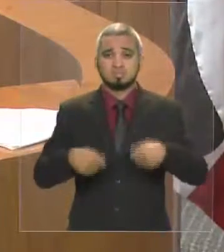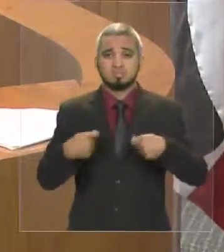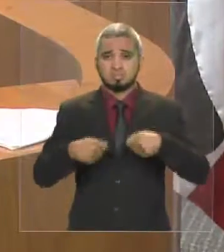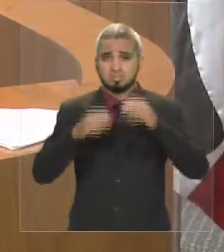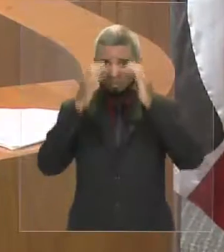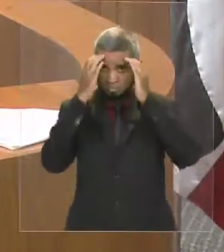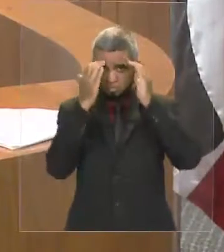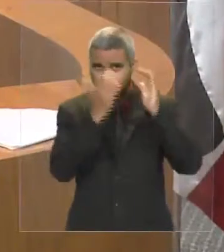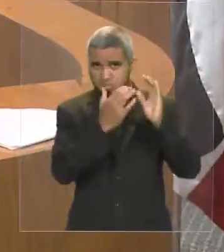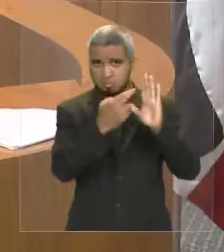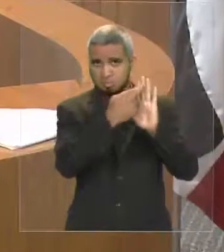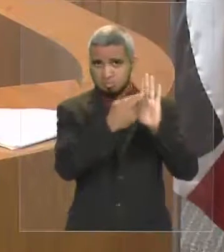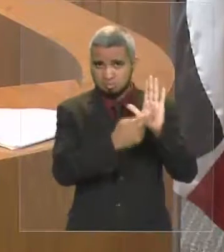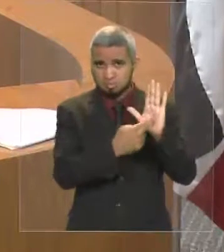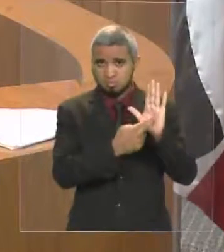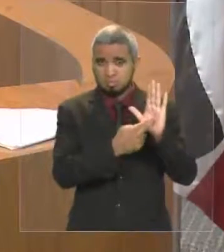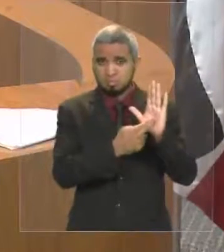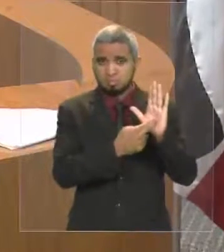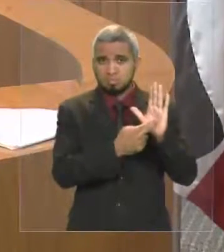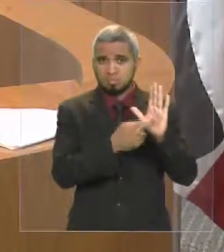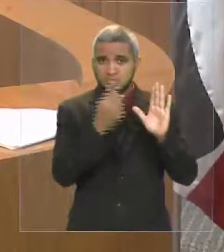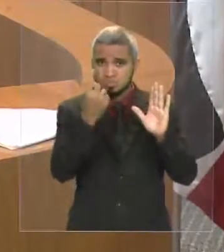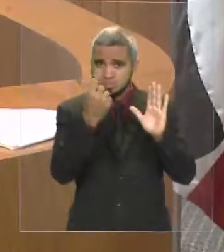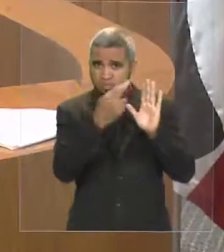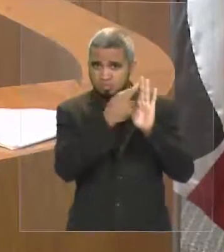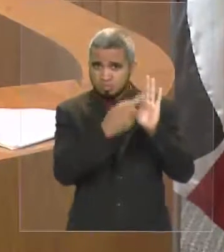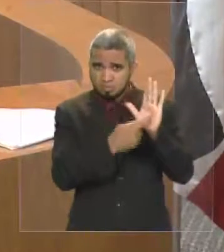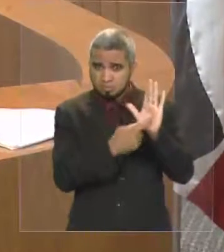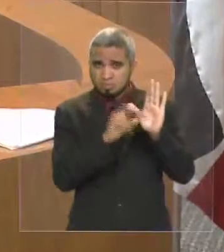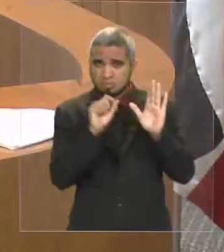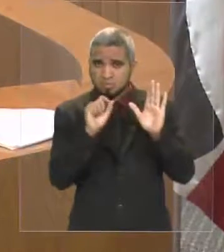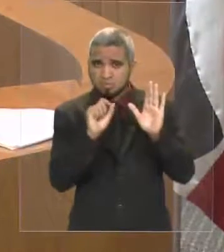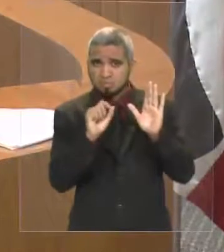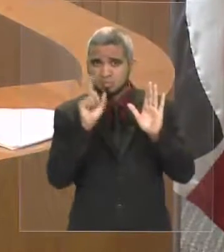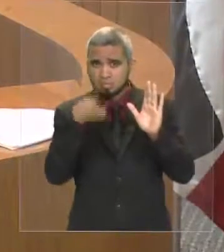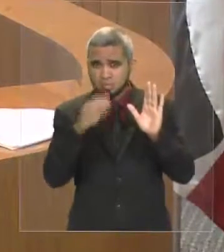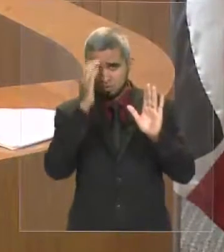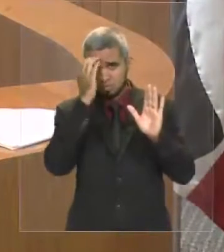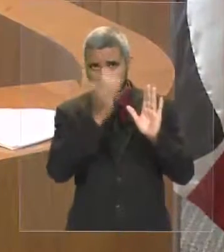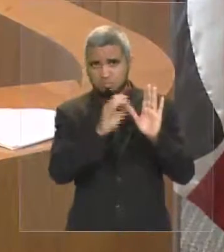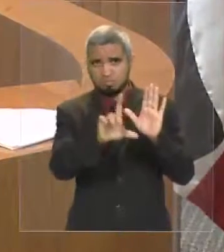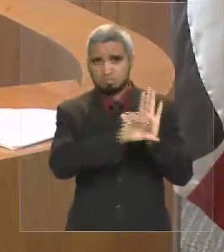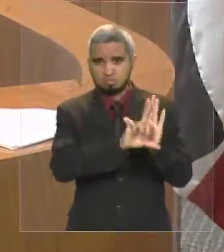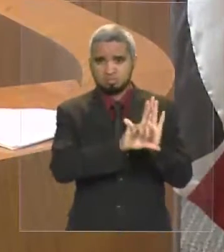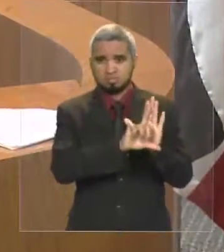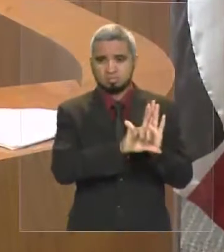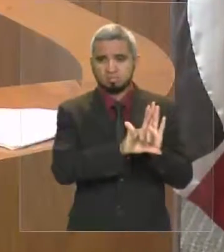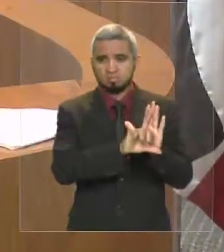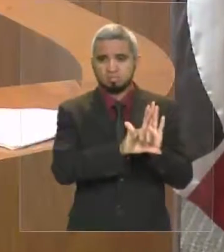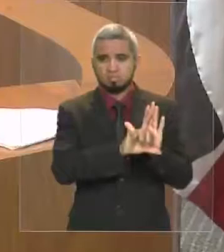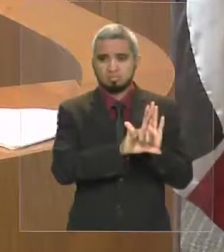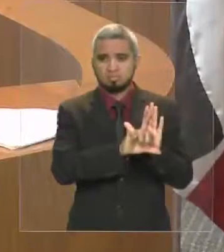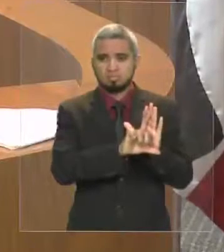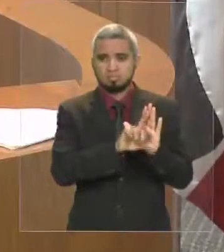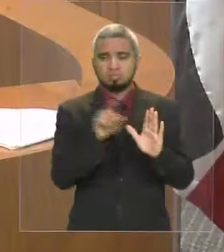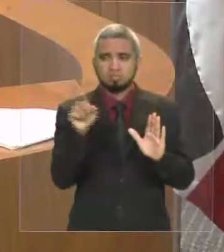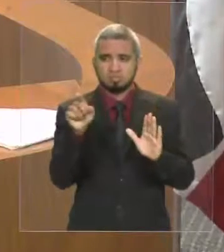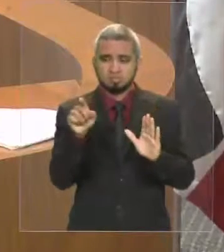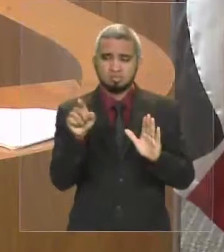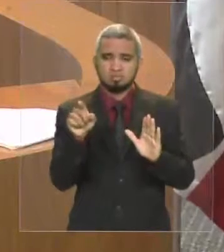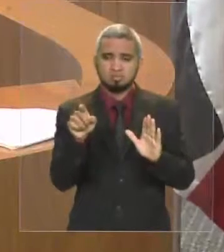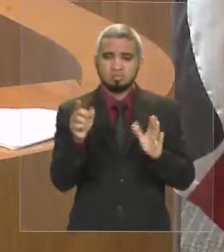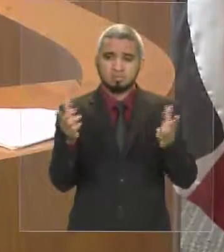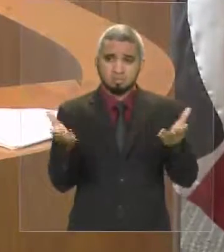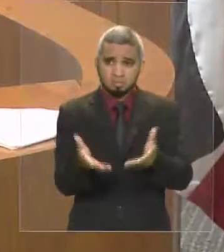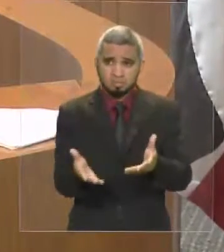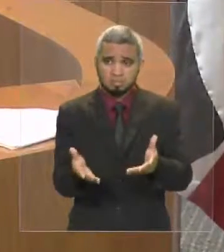uma série de exigências, e uma delas é cumprir a legislação vigente. Quer dizer, Vossa Excelência traz para